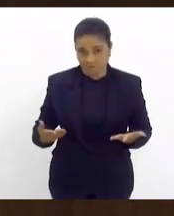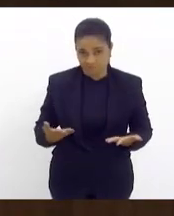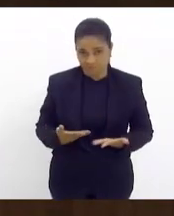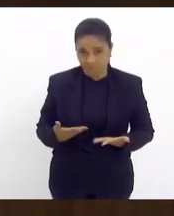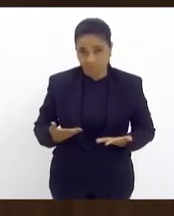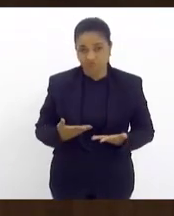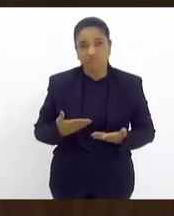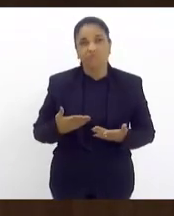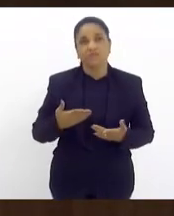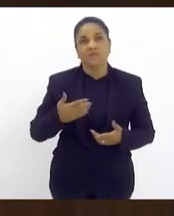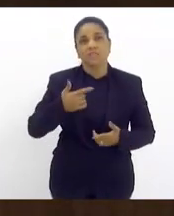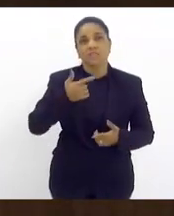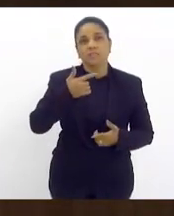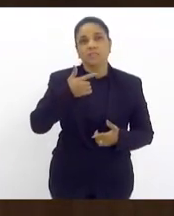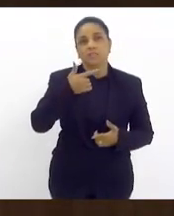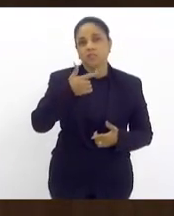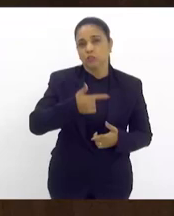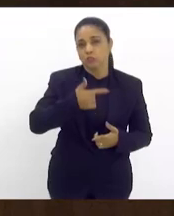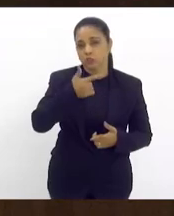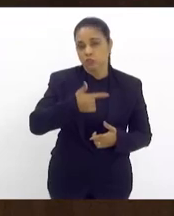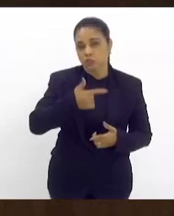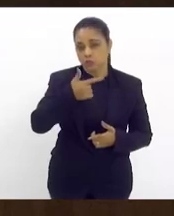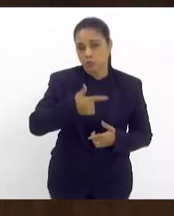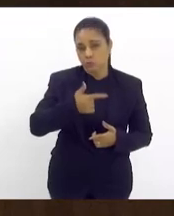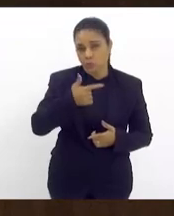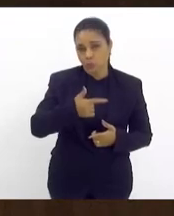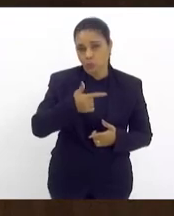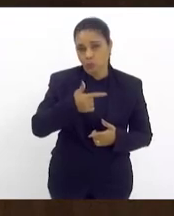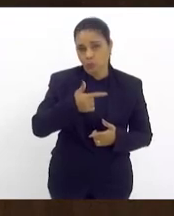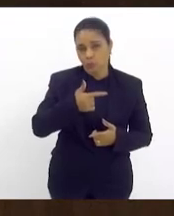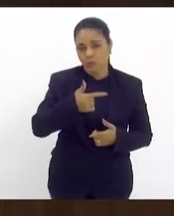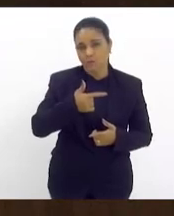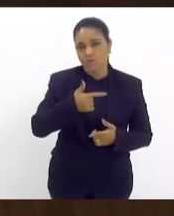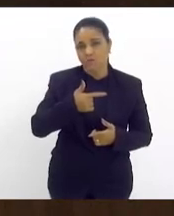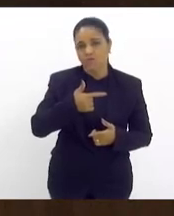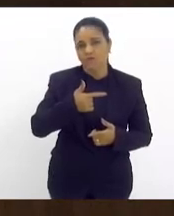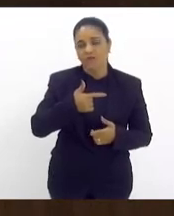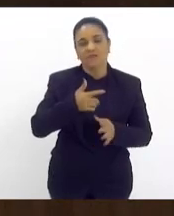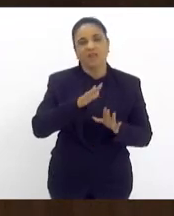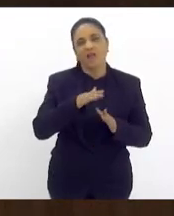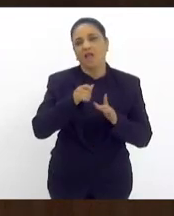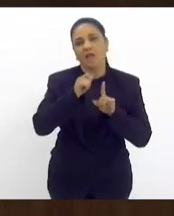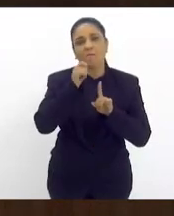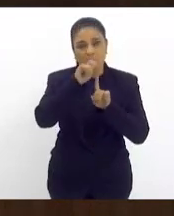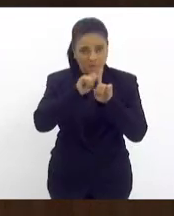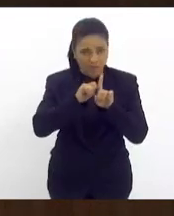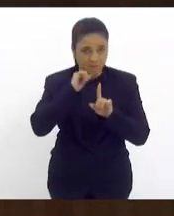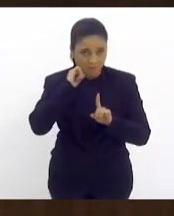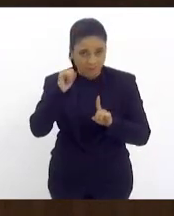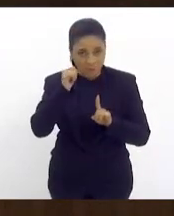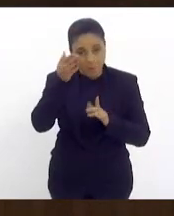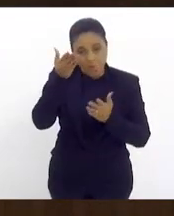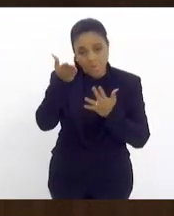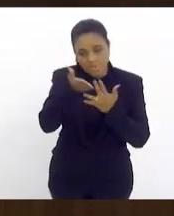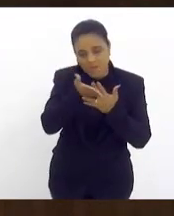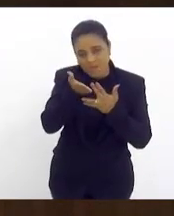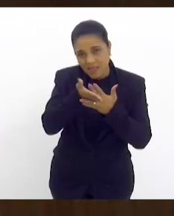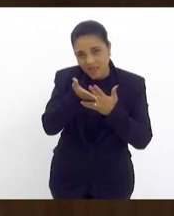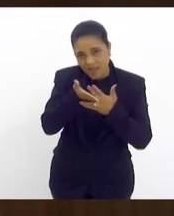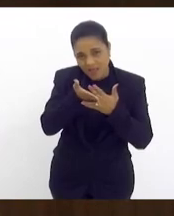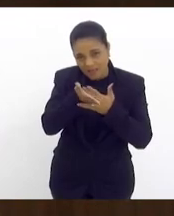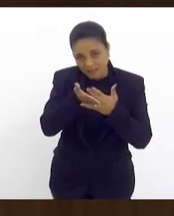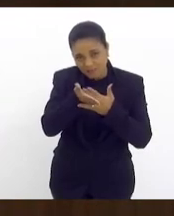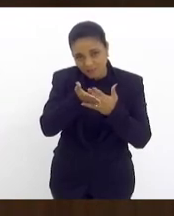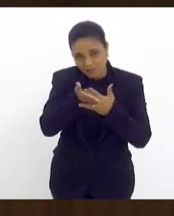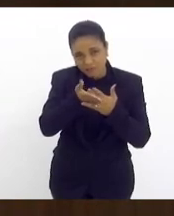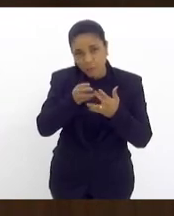segunda quinzena do mês de abril completando quase um mês do mês de